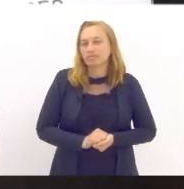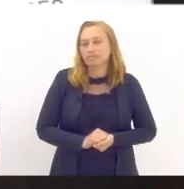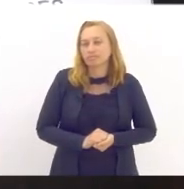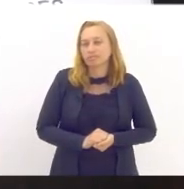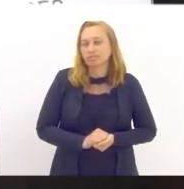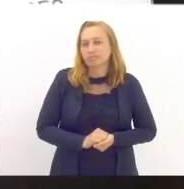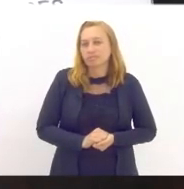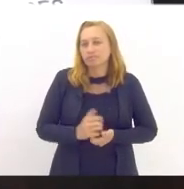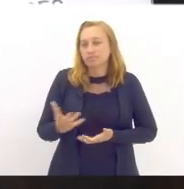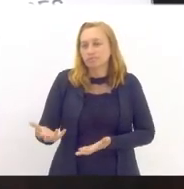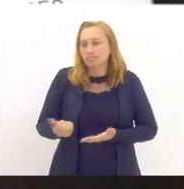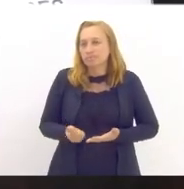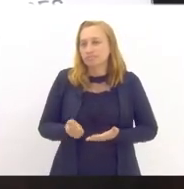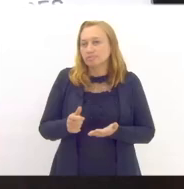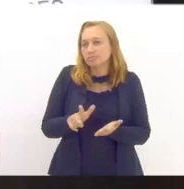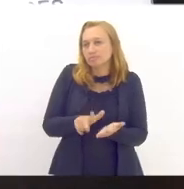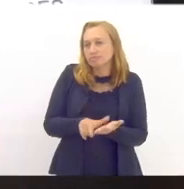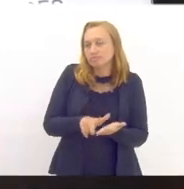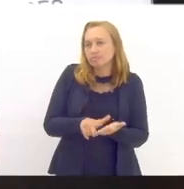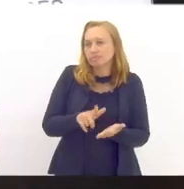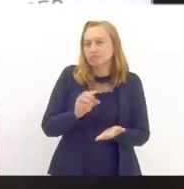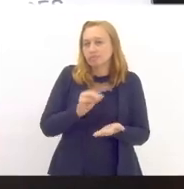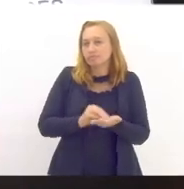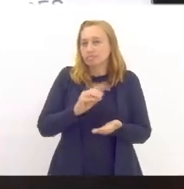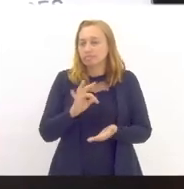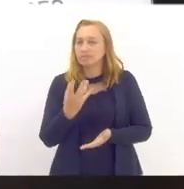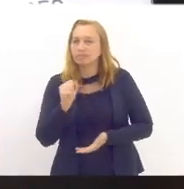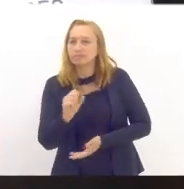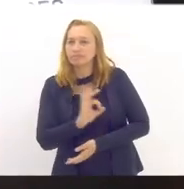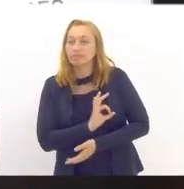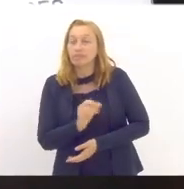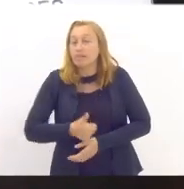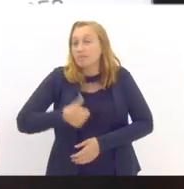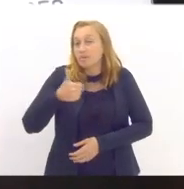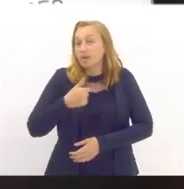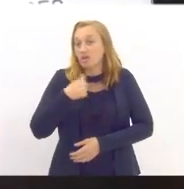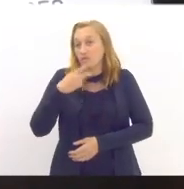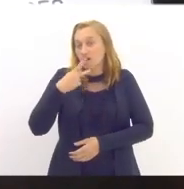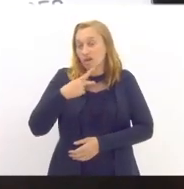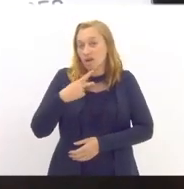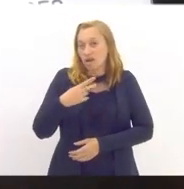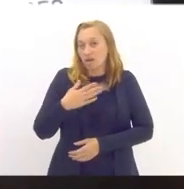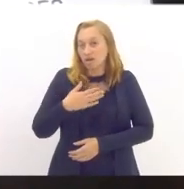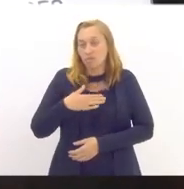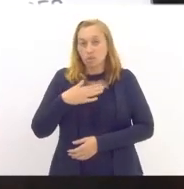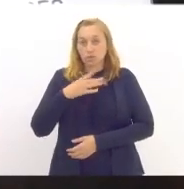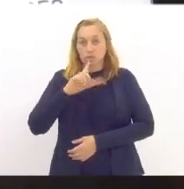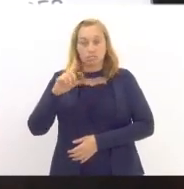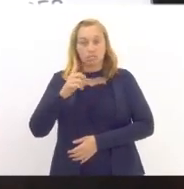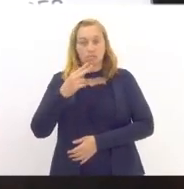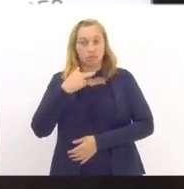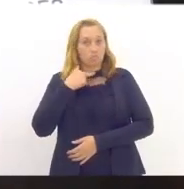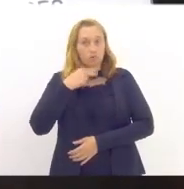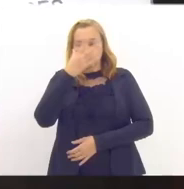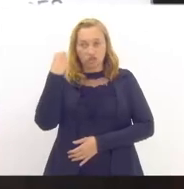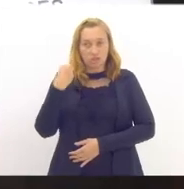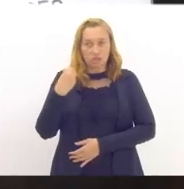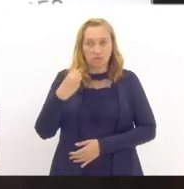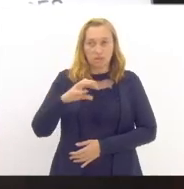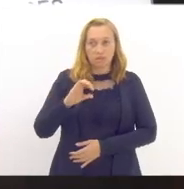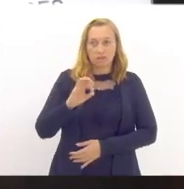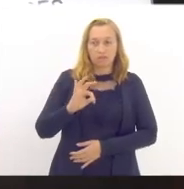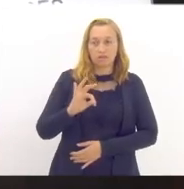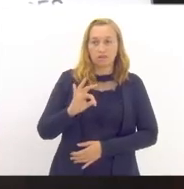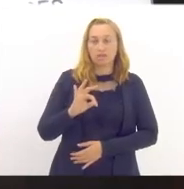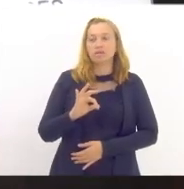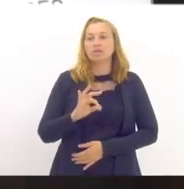Recebi um bilhete aqui, faltou a Marta Rocha, primeira que eu falei, olha. Deus me livre de deixar de falar da Marta Rocha. Gente, ela é da